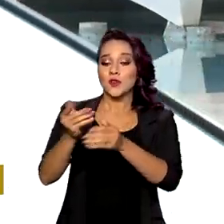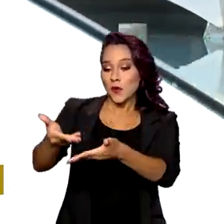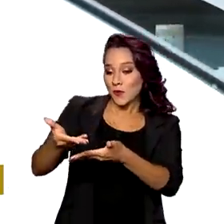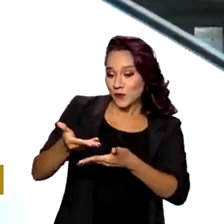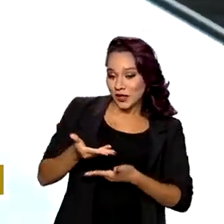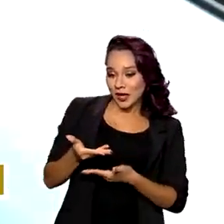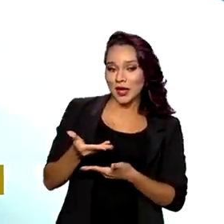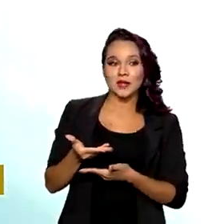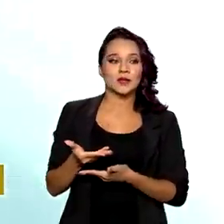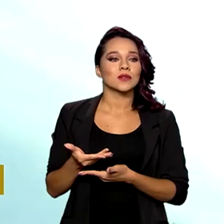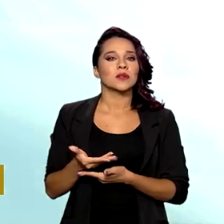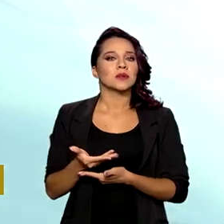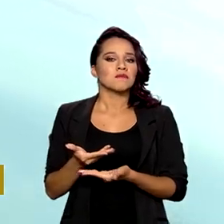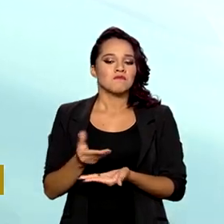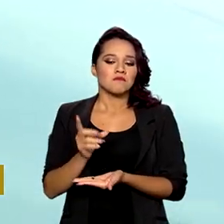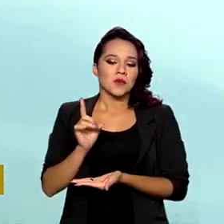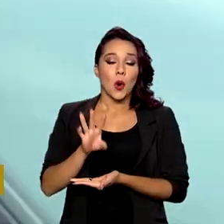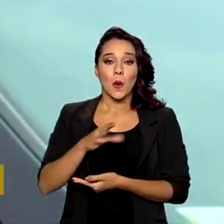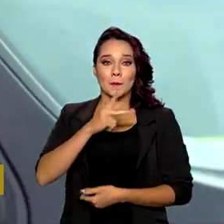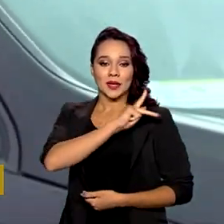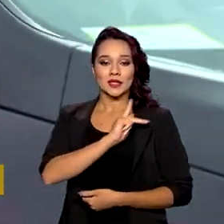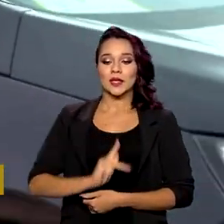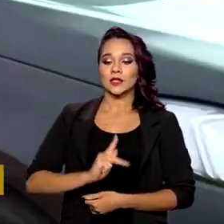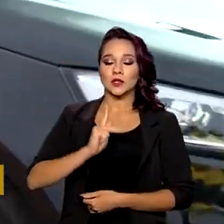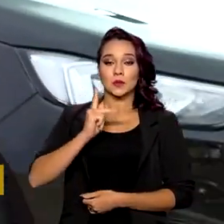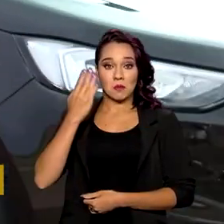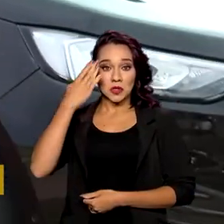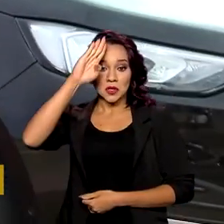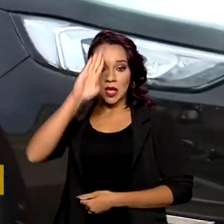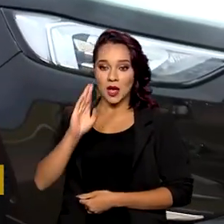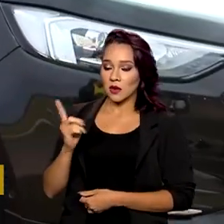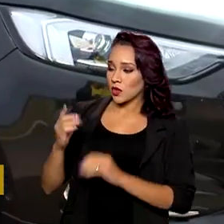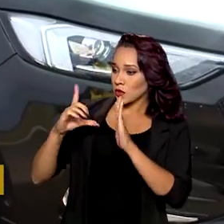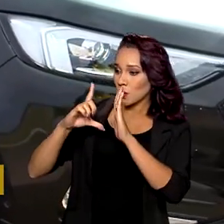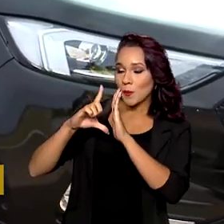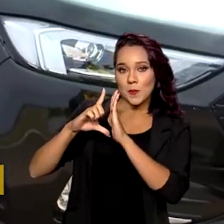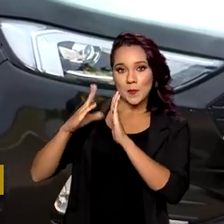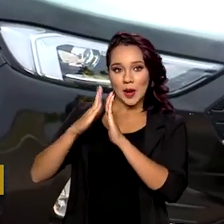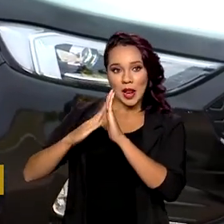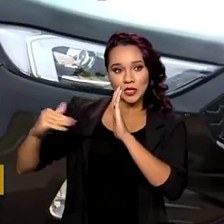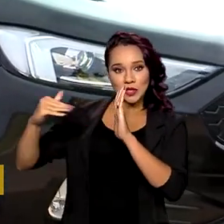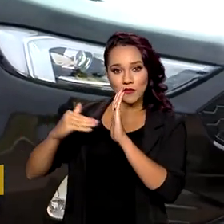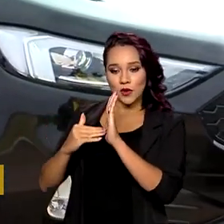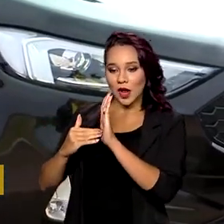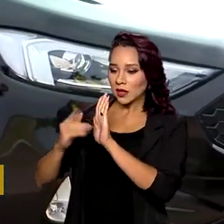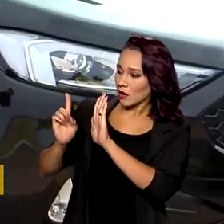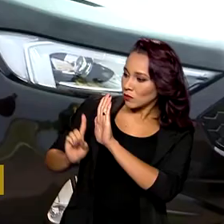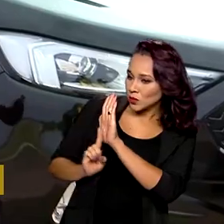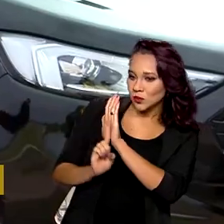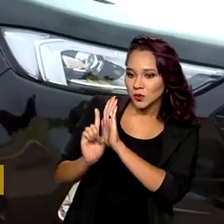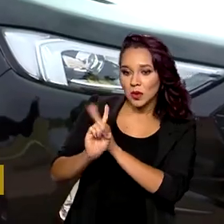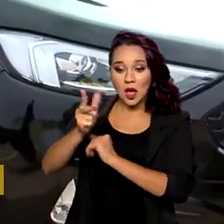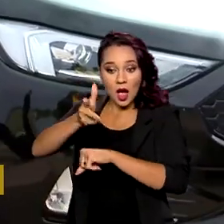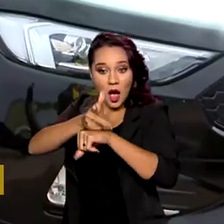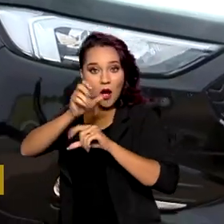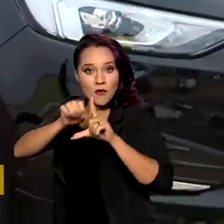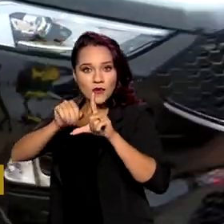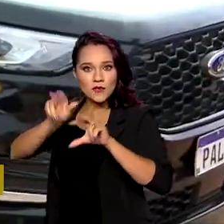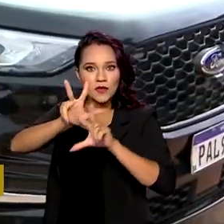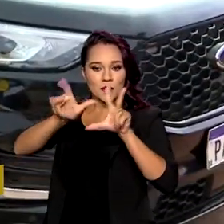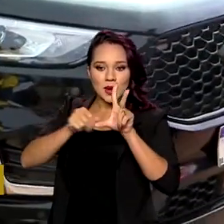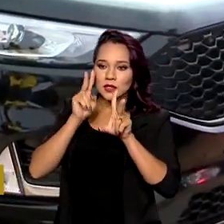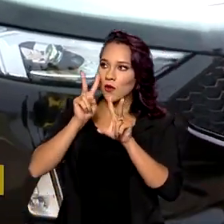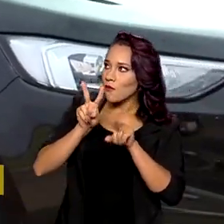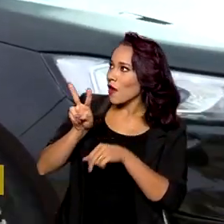convidados. Só um minutinho, o presidente Jair Bolsonaro saindo agora ali do Palácio da Alvorada, imagens ao vivo da TV Brasil, imagens